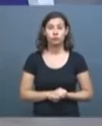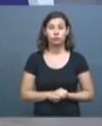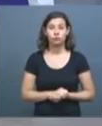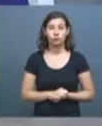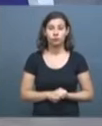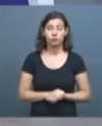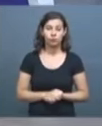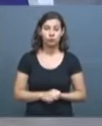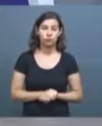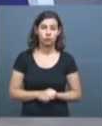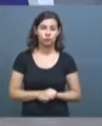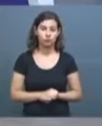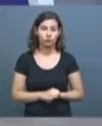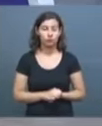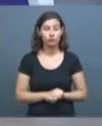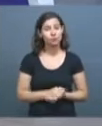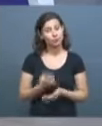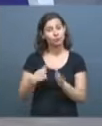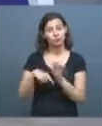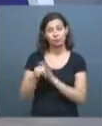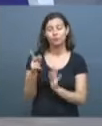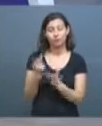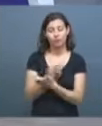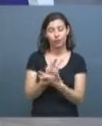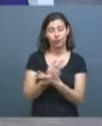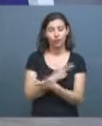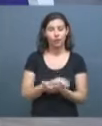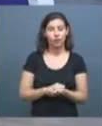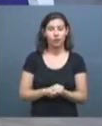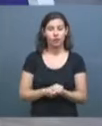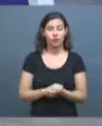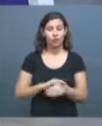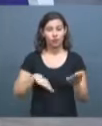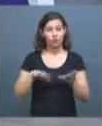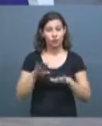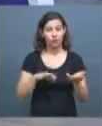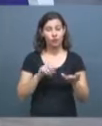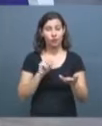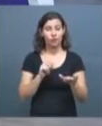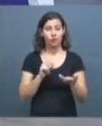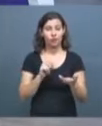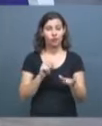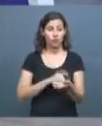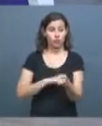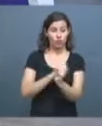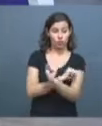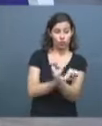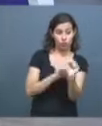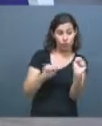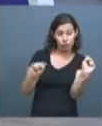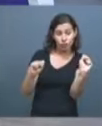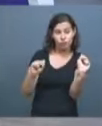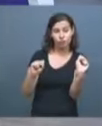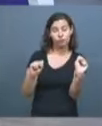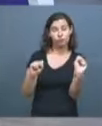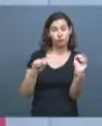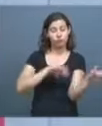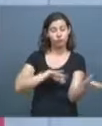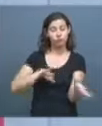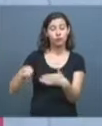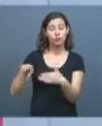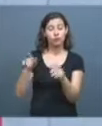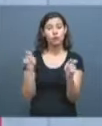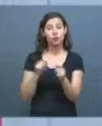Ficar livre, não, desculpa, a pergunta foi errada. Você não deixar que ele se aproxime de você? Tem como você diminuir as